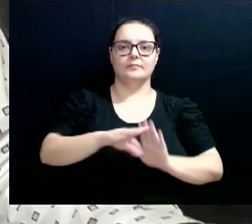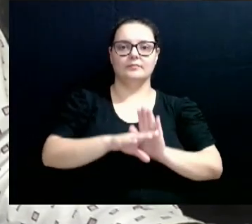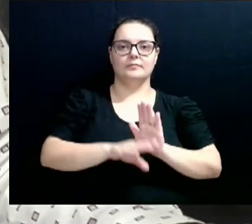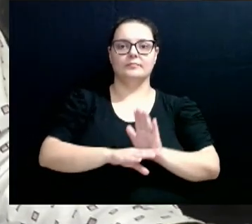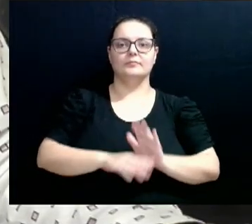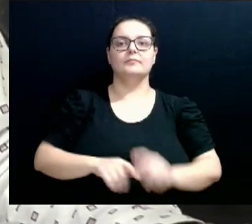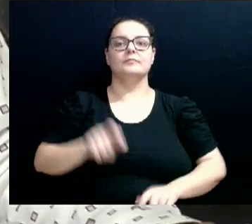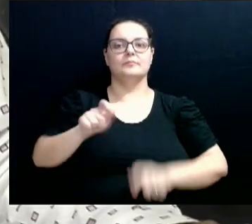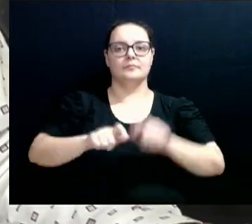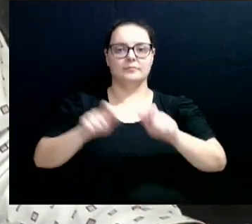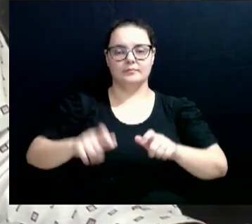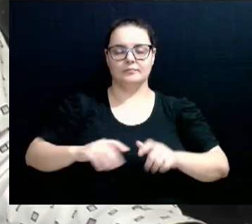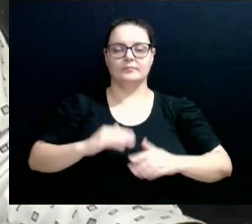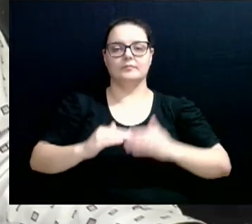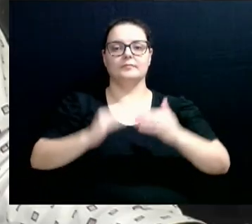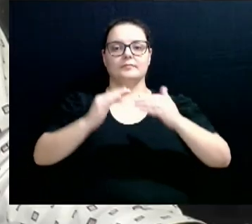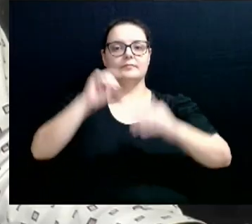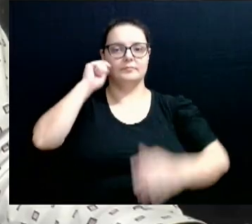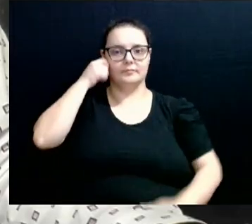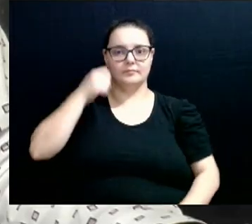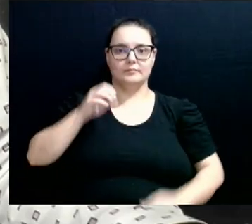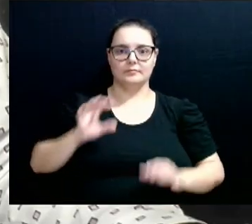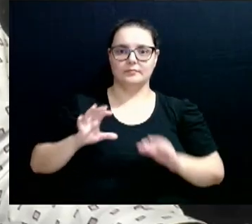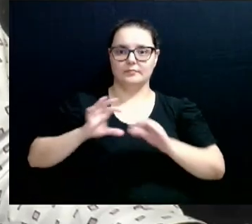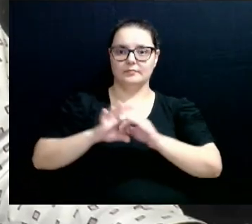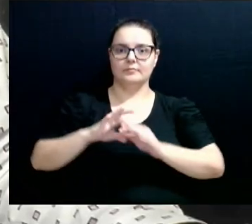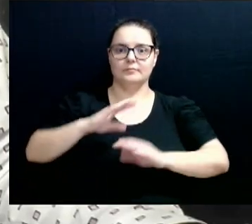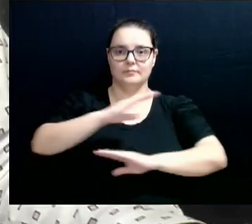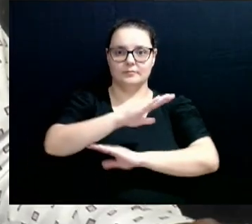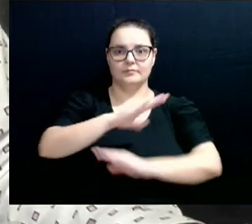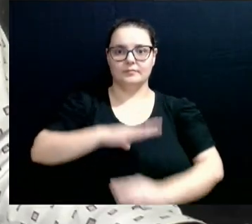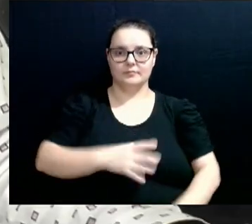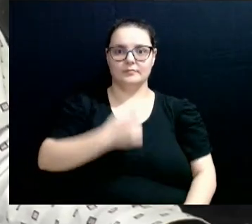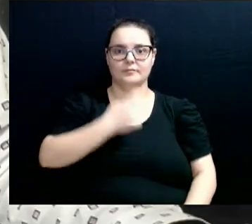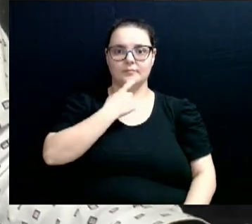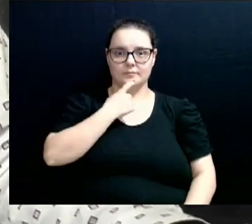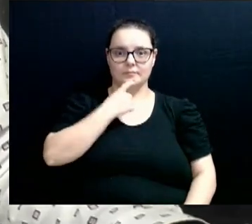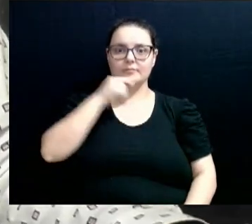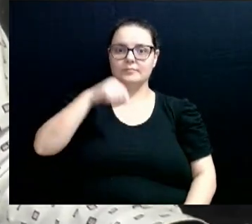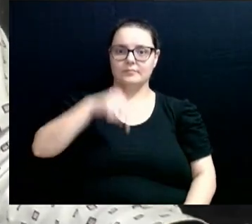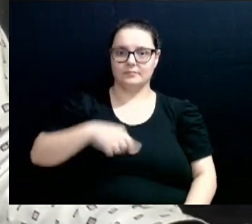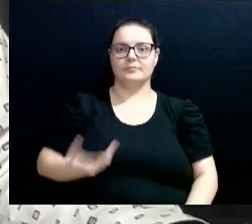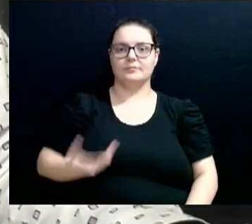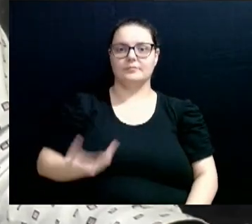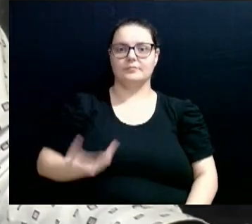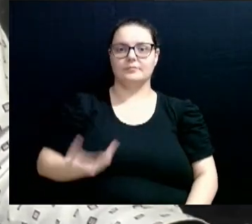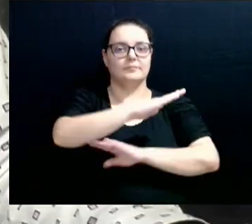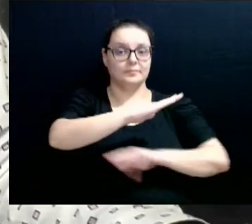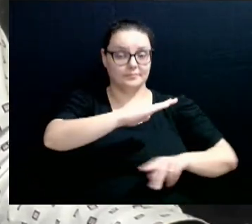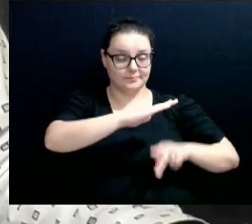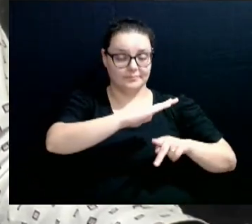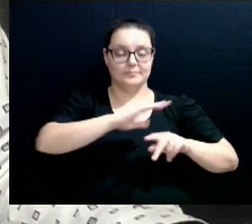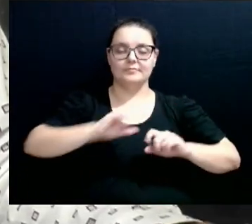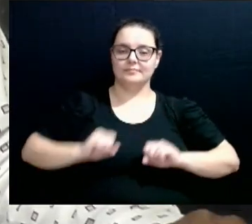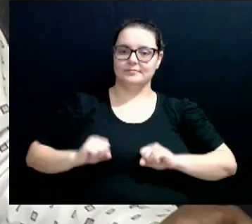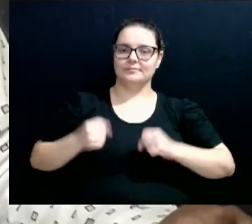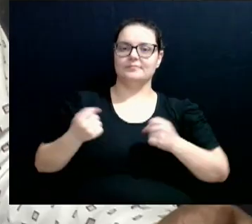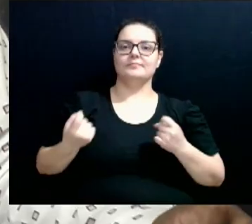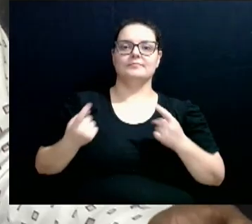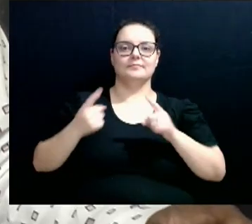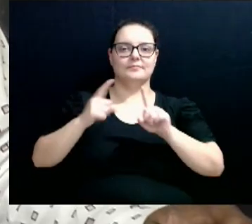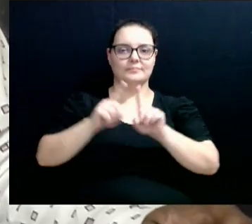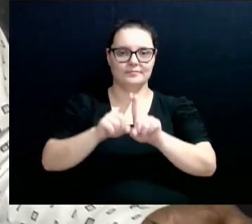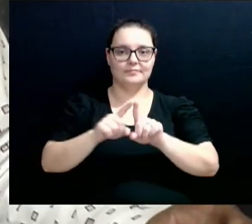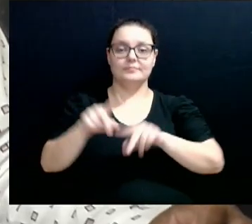em parceria com a Câmara Municipal de Campinas, a Casa do Povo. Um esforço conjunto para dar